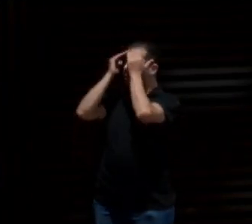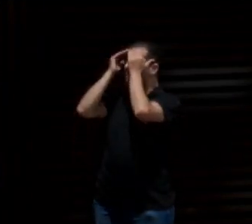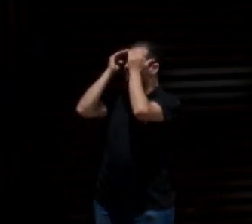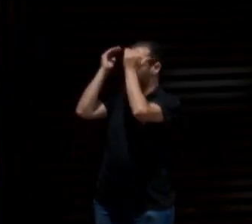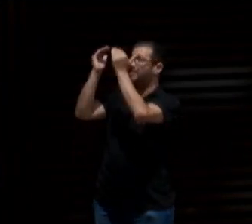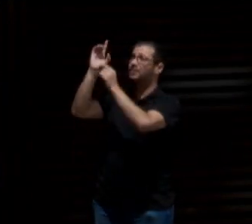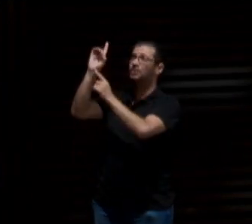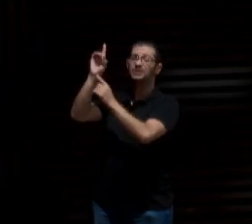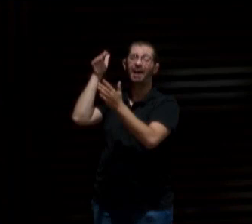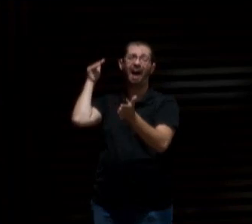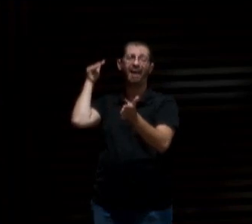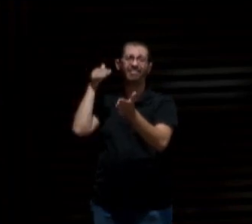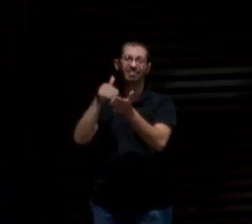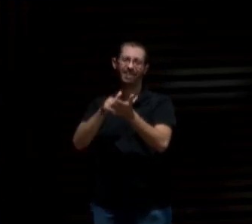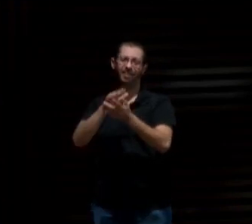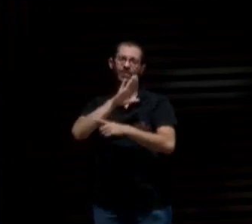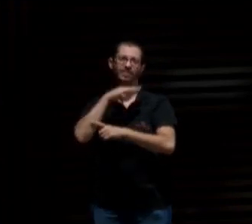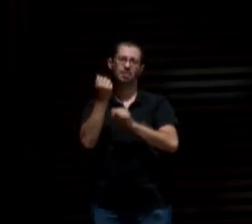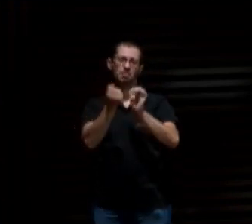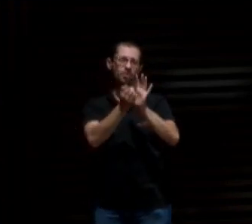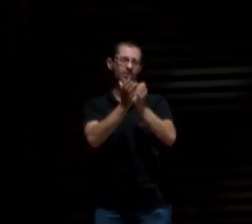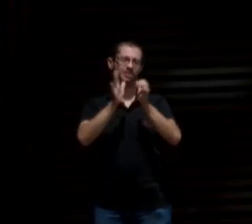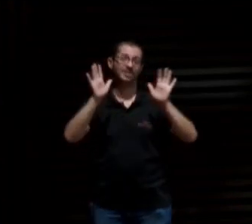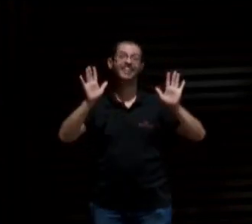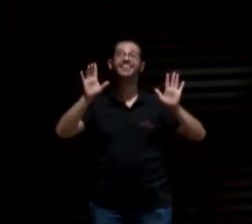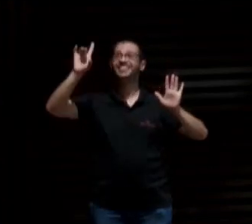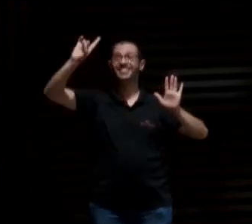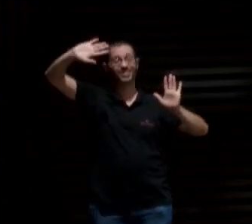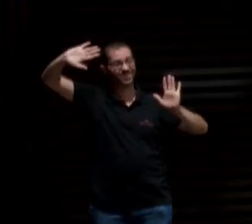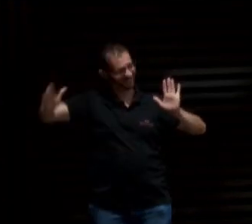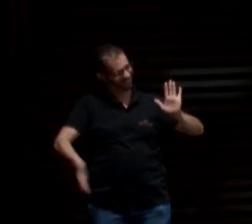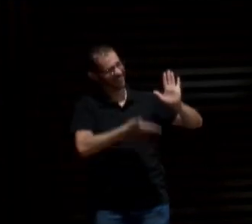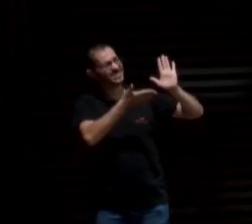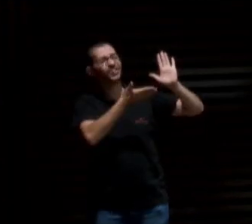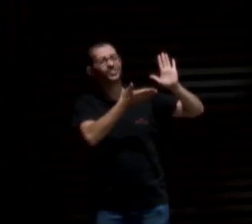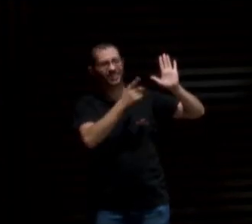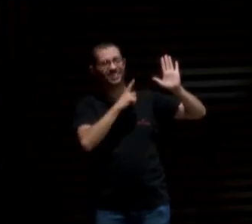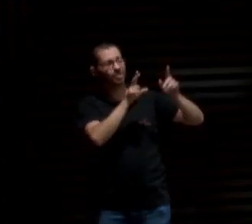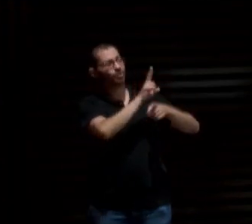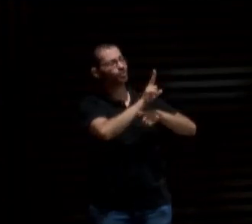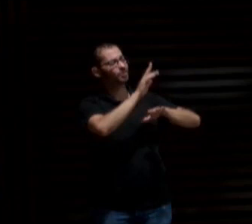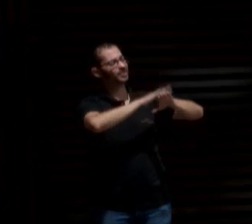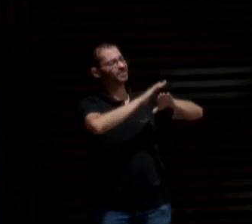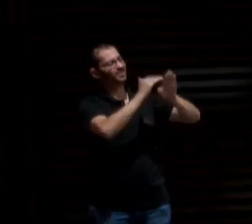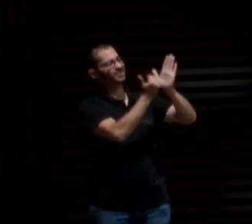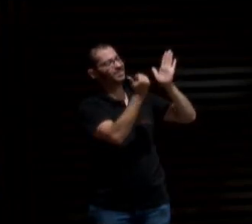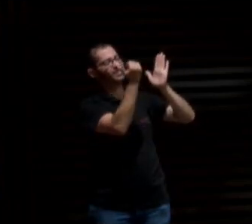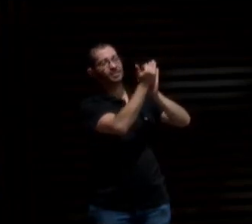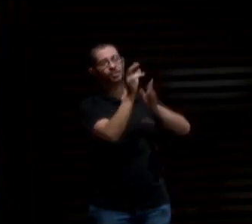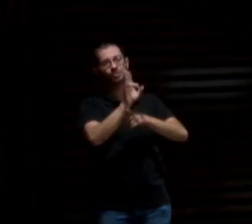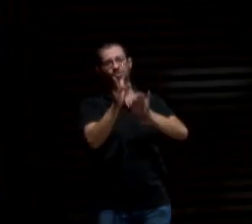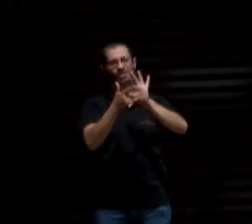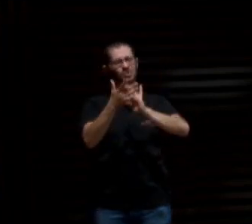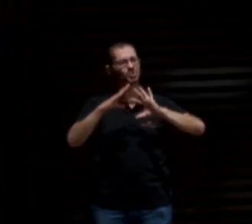Pelo que também Deus o exaltou sobremaneira e lhe deu um nome que está acima de todo nome, para que ao nome de Jesus todo joelho se